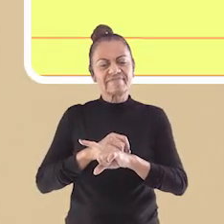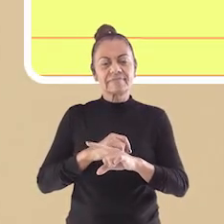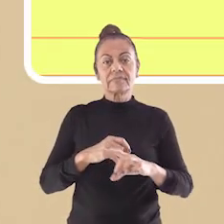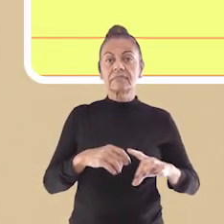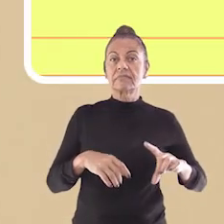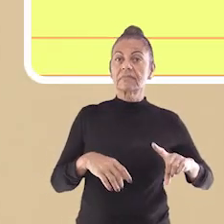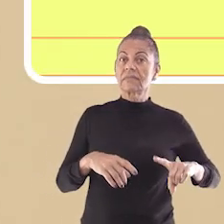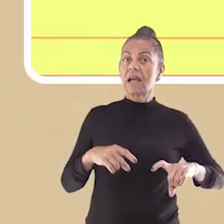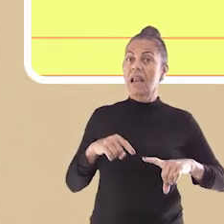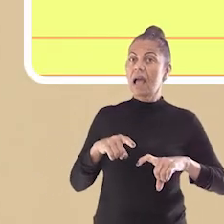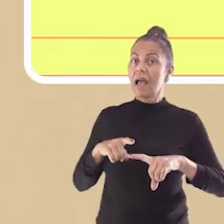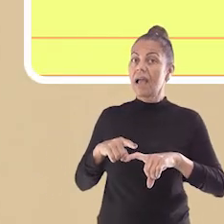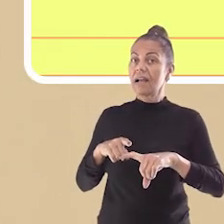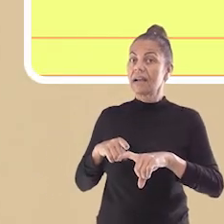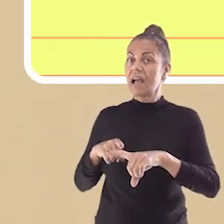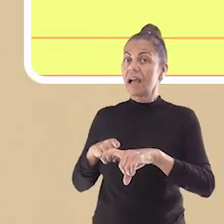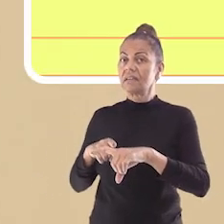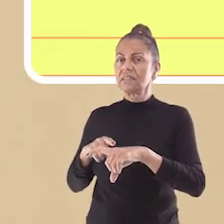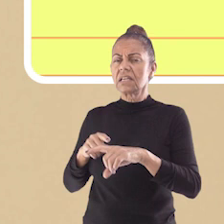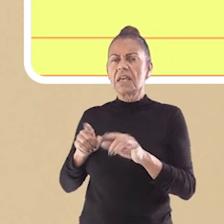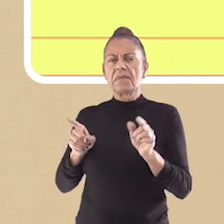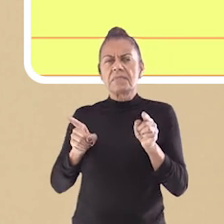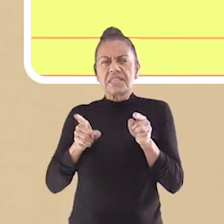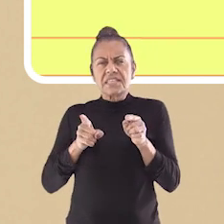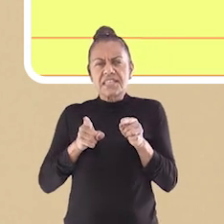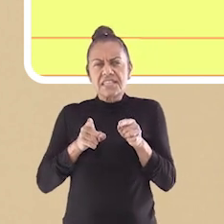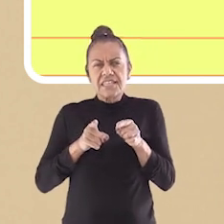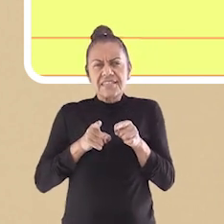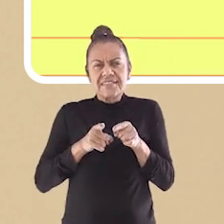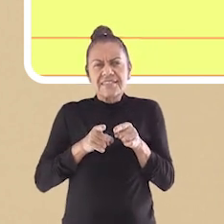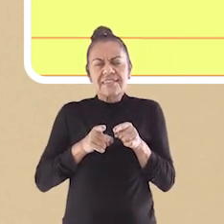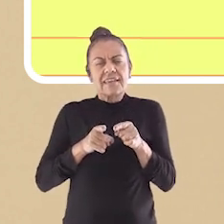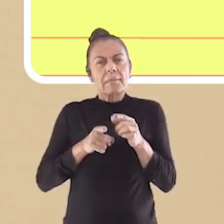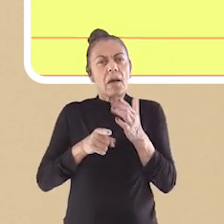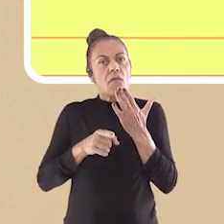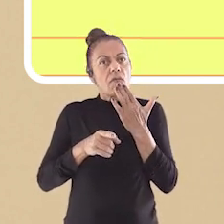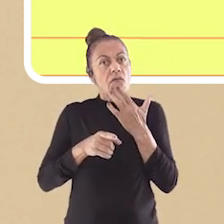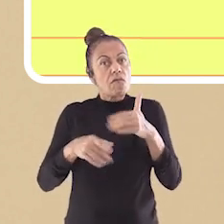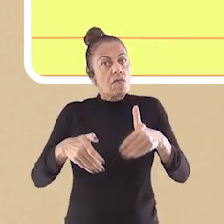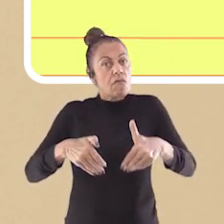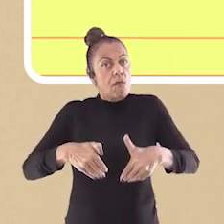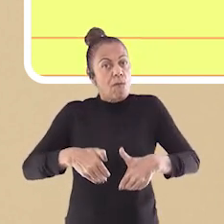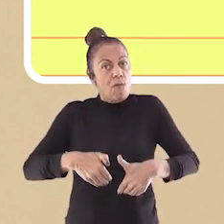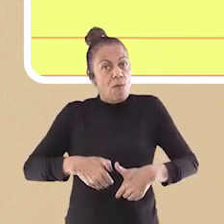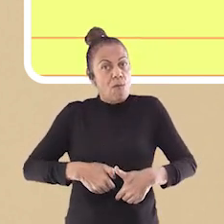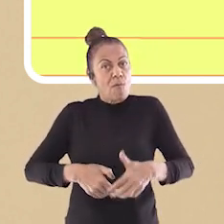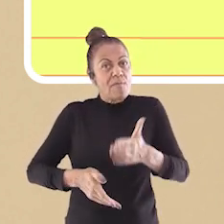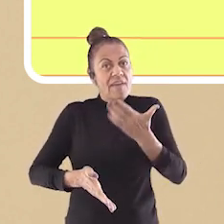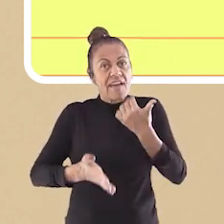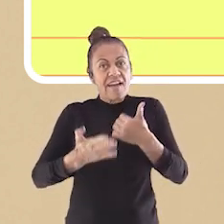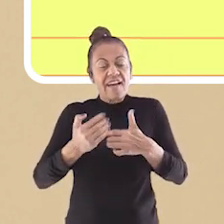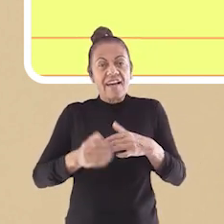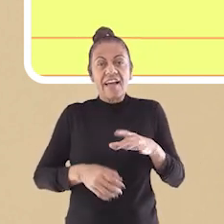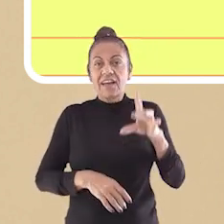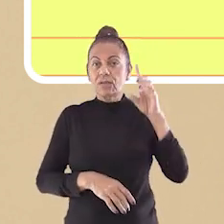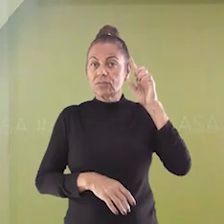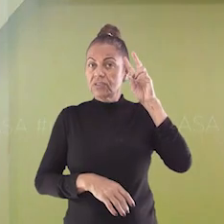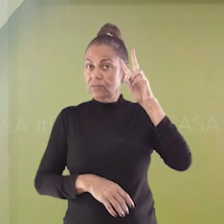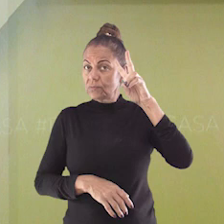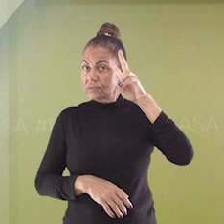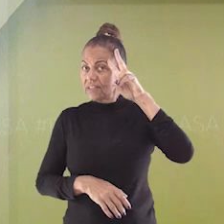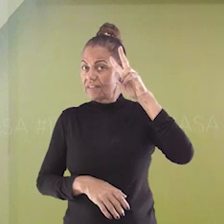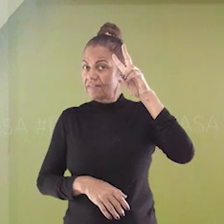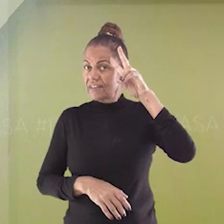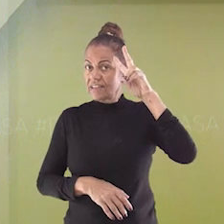pessoal, nasceu uma lagarta muito pequena e faminta. Era segunda-feira, o segundo dia da semana.